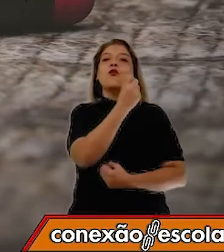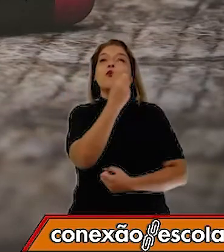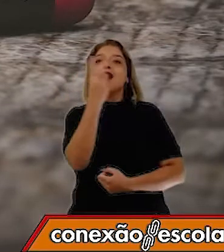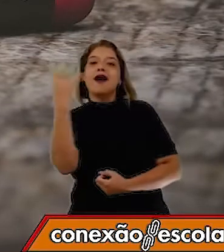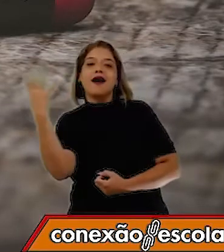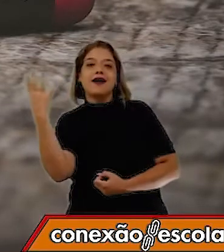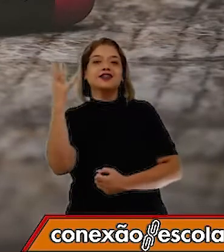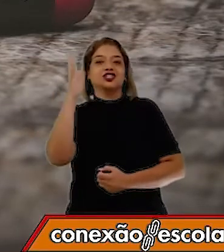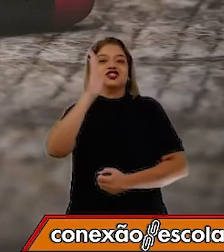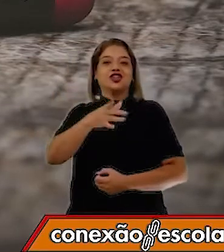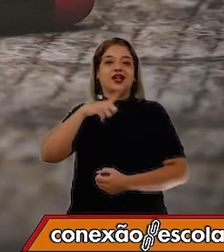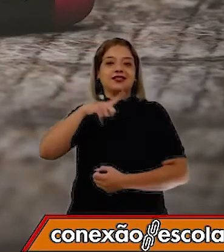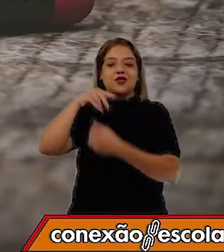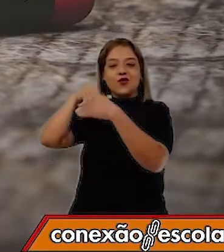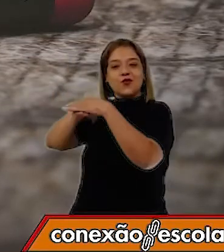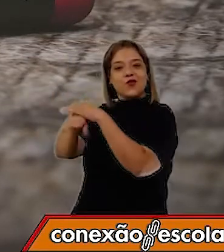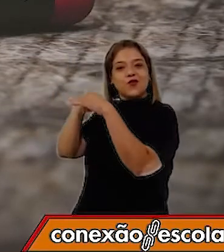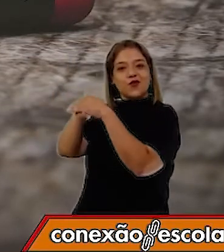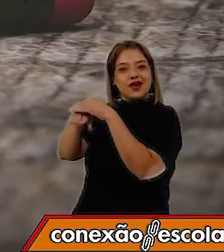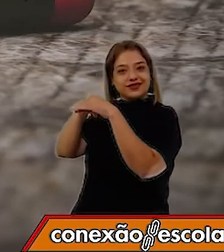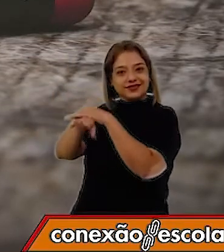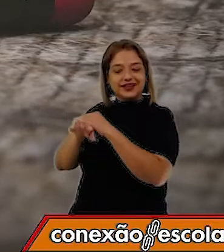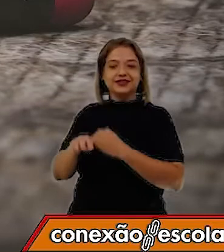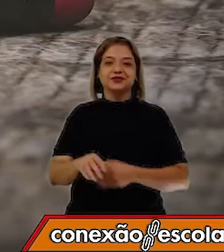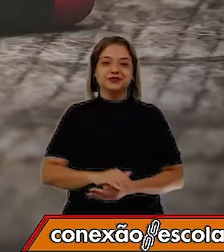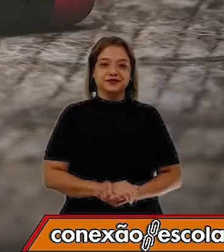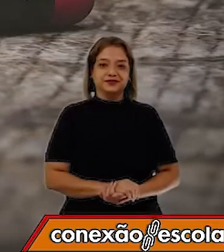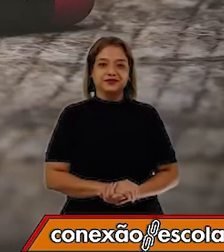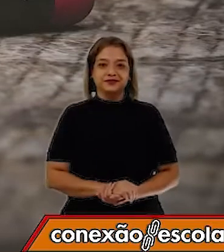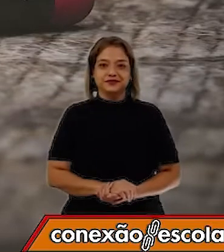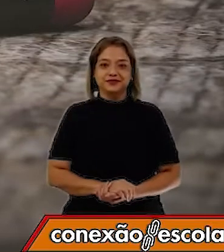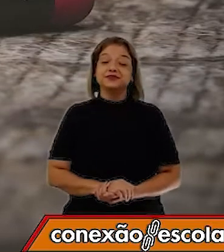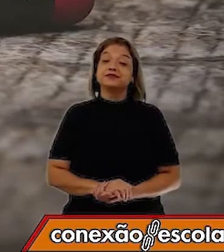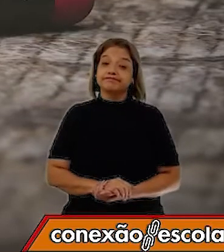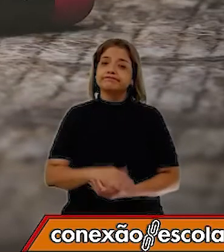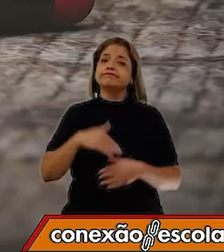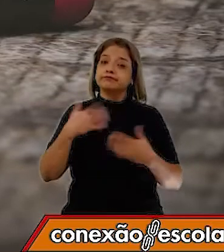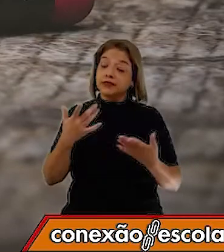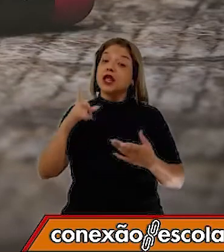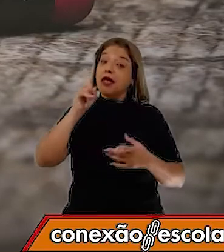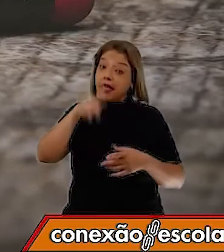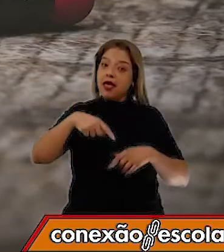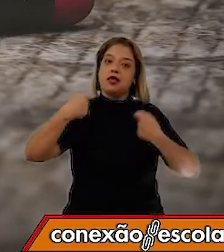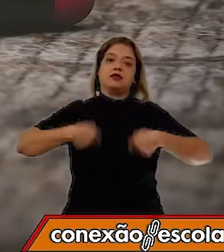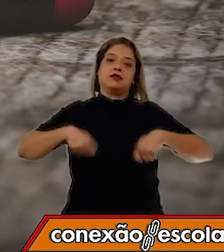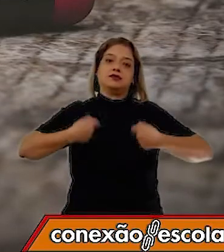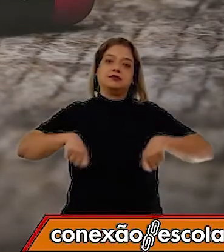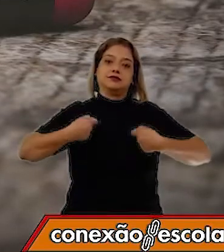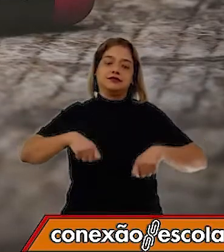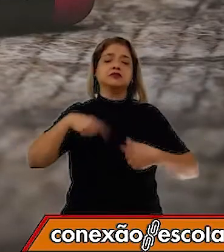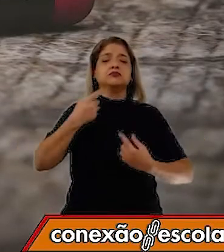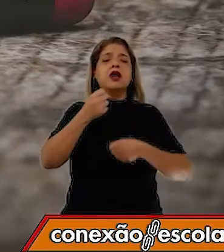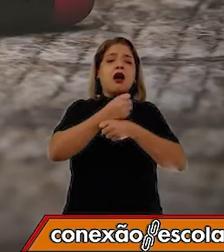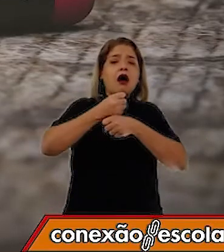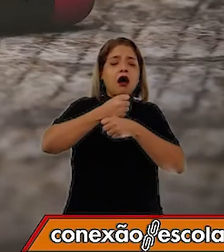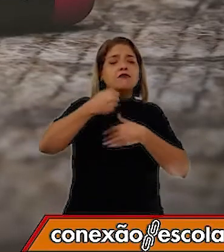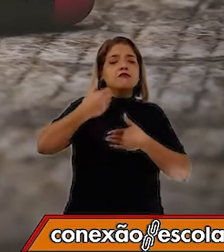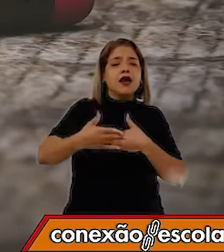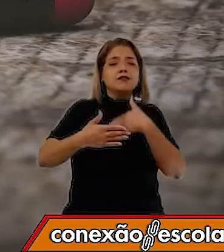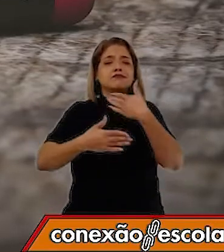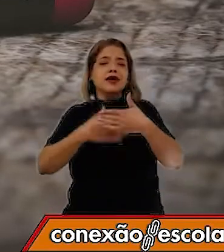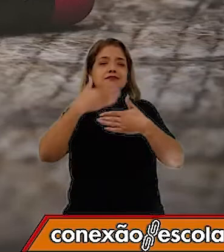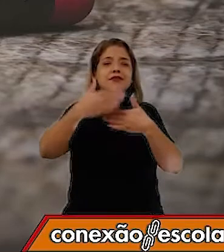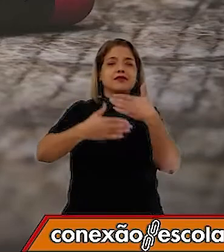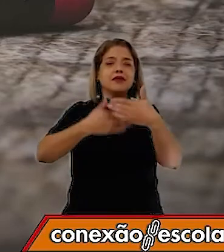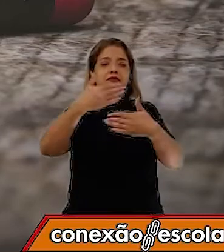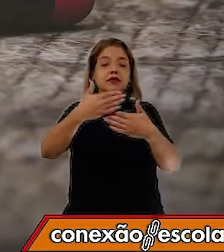tinha pescado ou caçado. Isso foi uma necessidade. O tempo foi passando, as